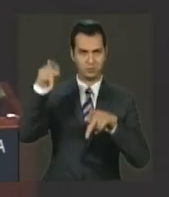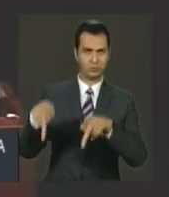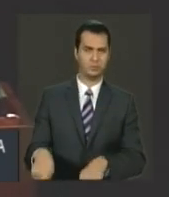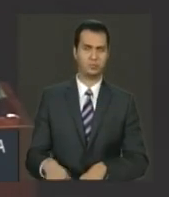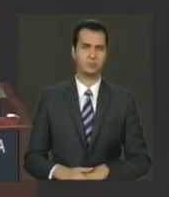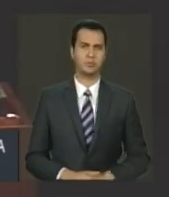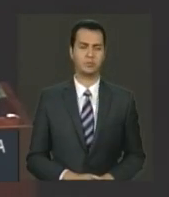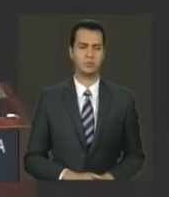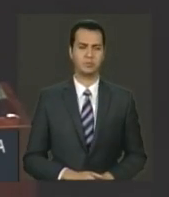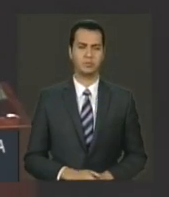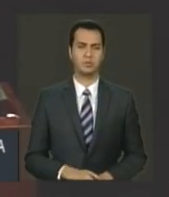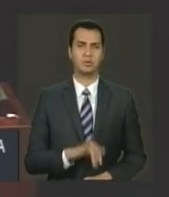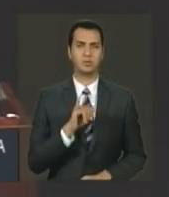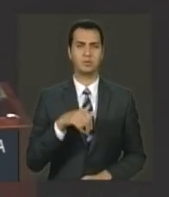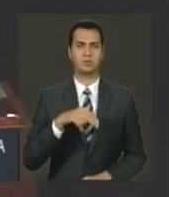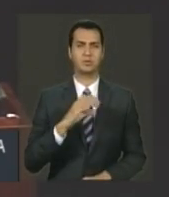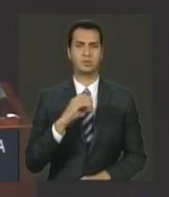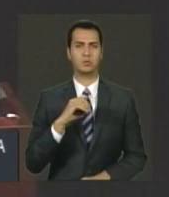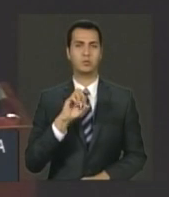como sendo guia